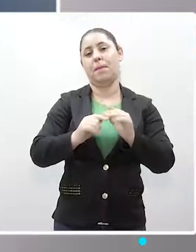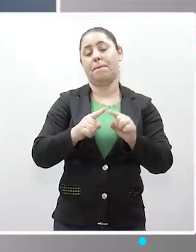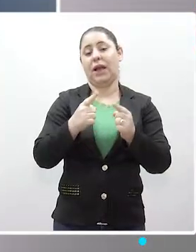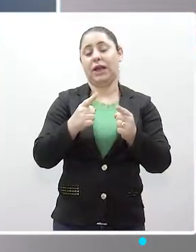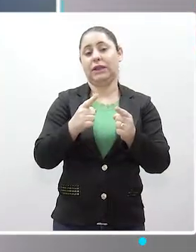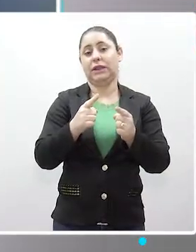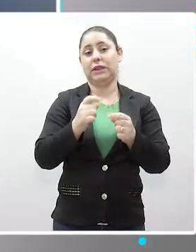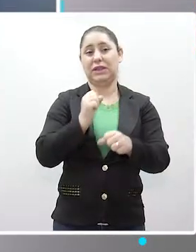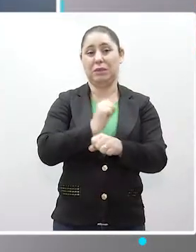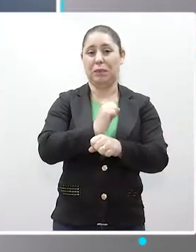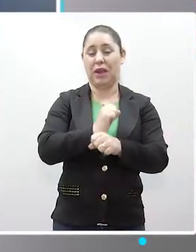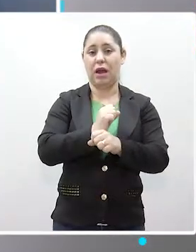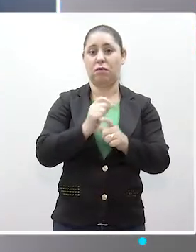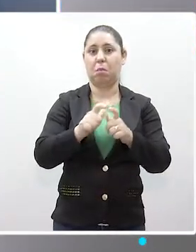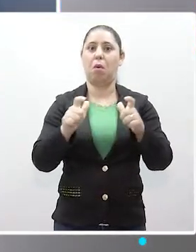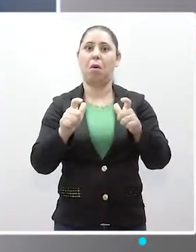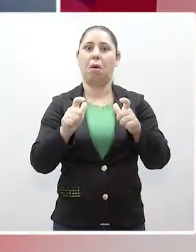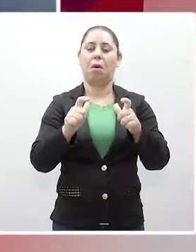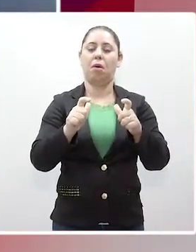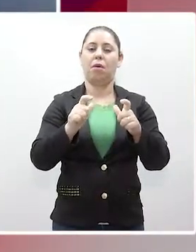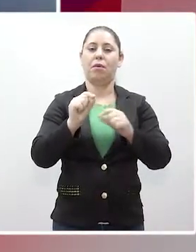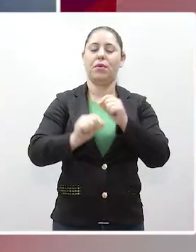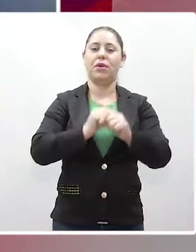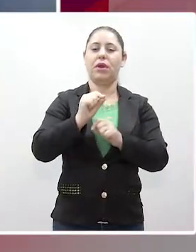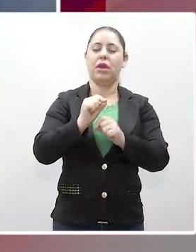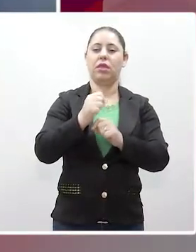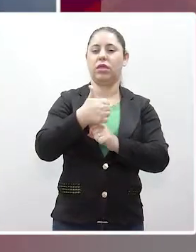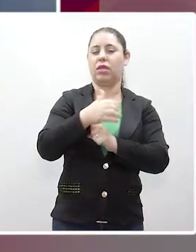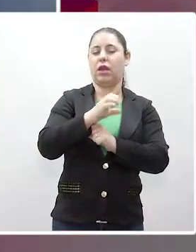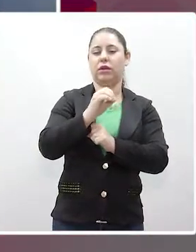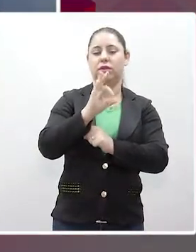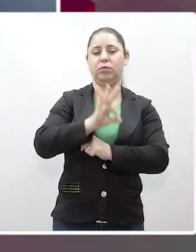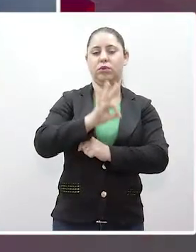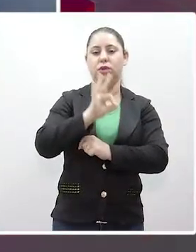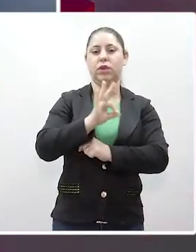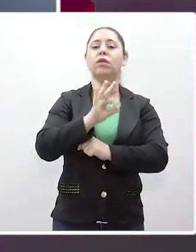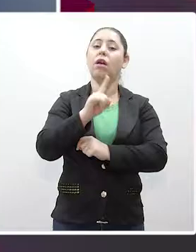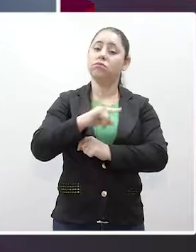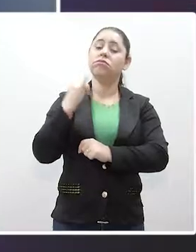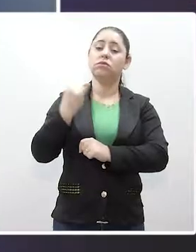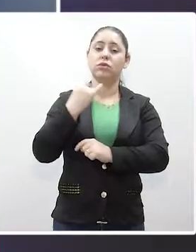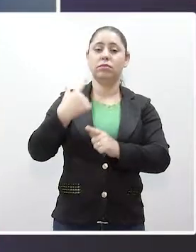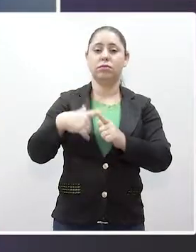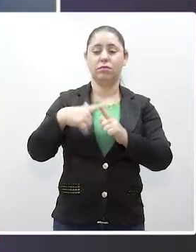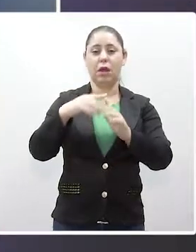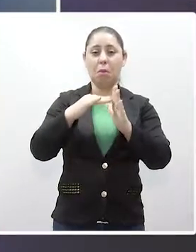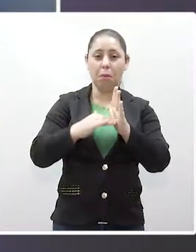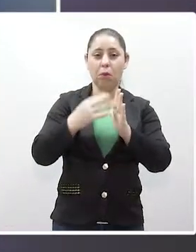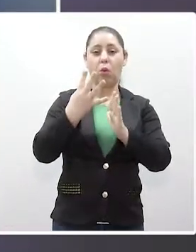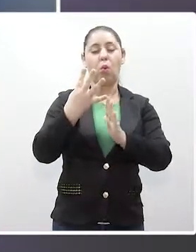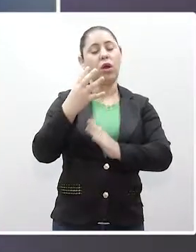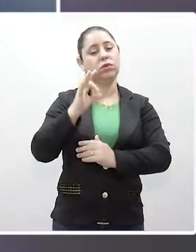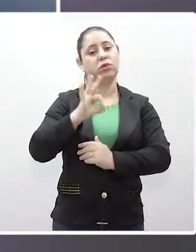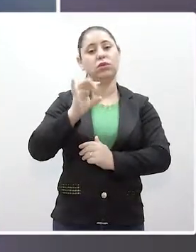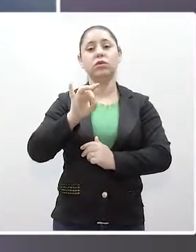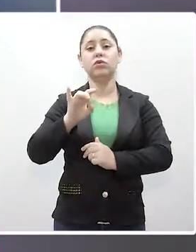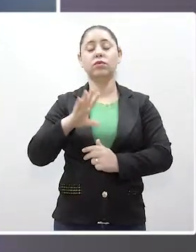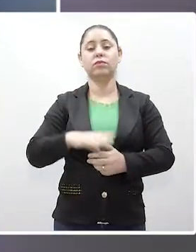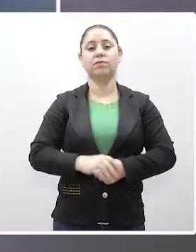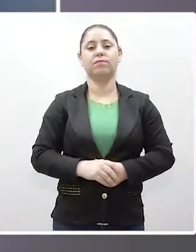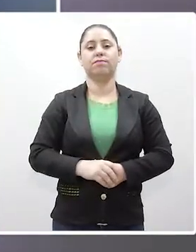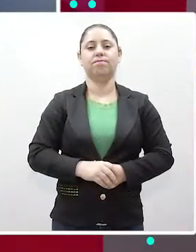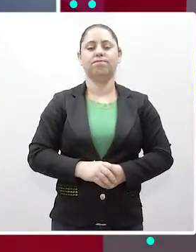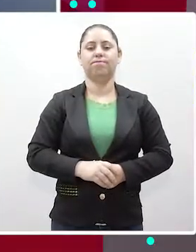do que a expectativa dos órgãos internacionais, que era em torno de 10%. Então, foi muito importante. Outro ponto que a gente comentou no início da crise e